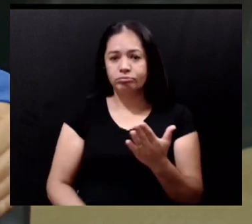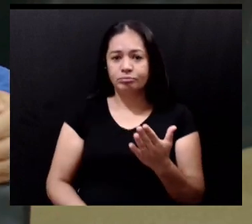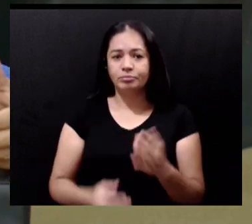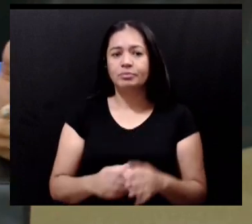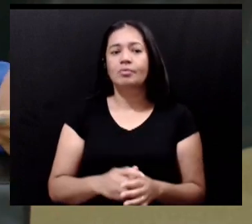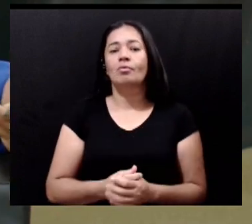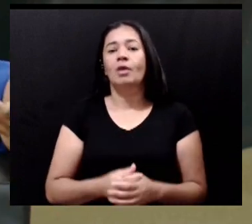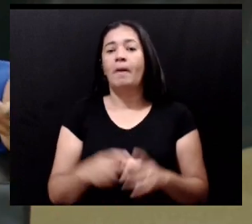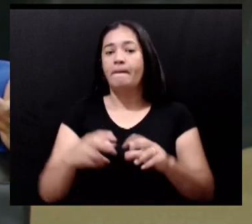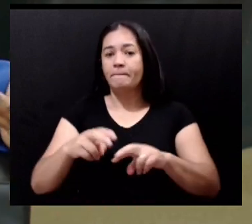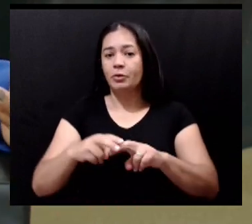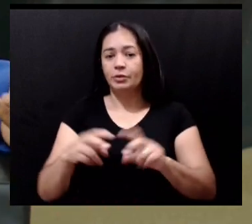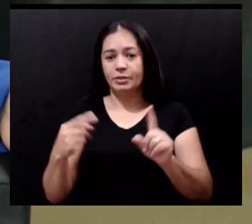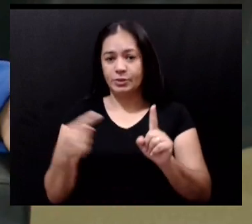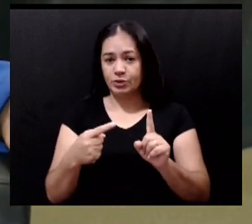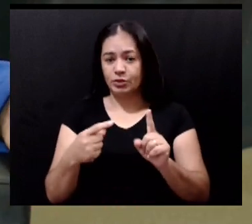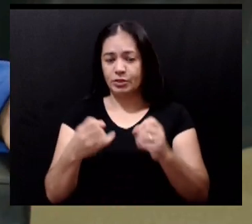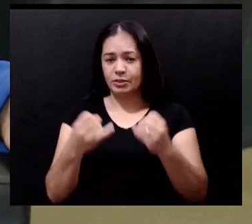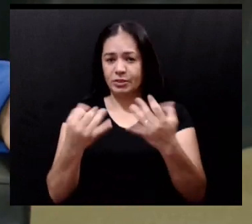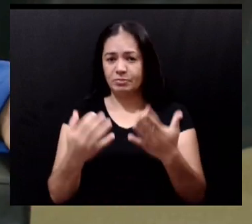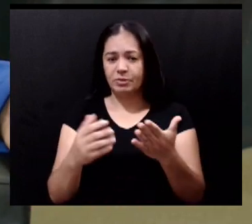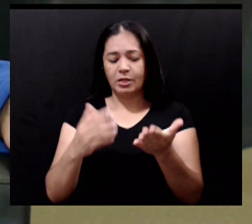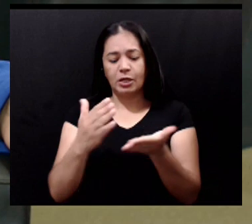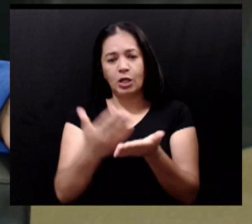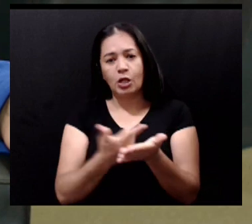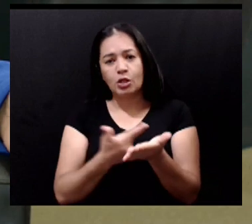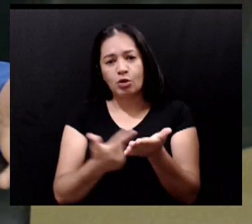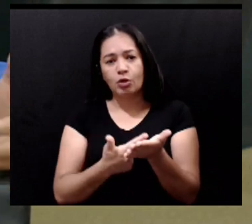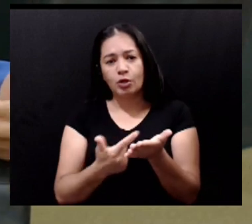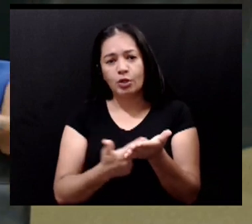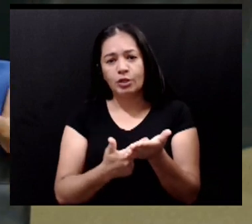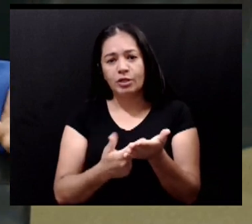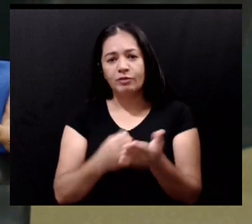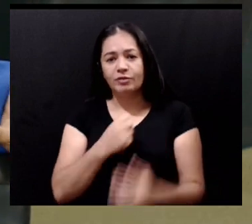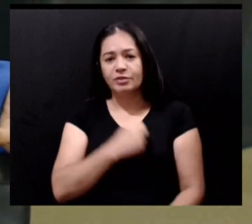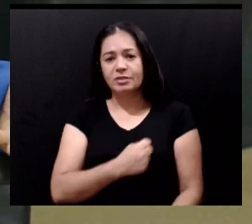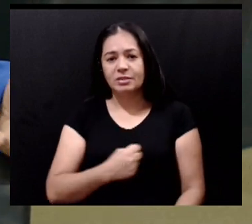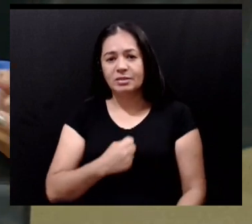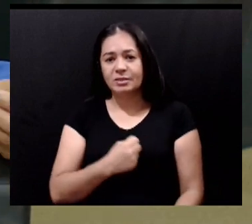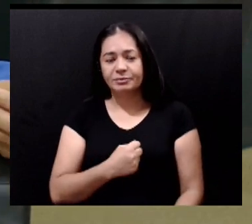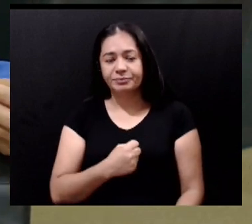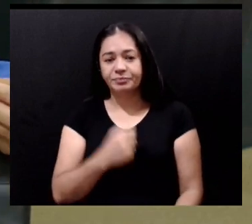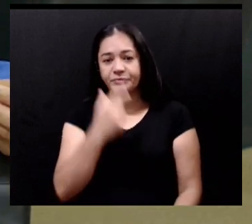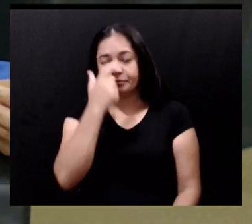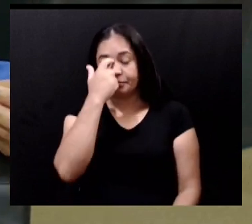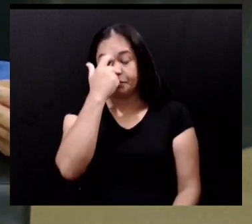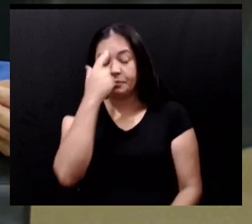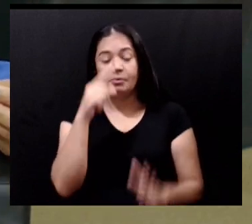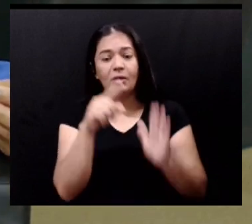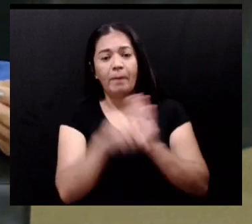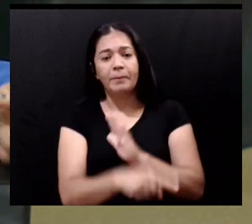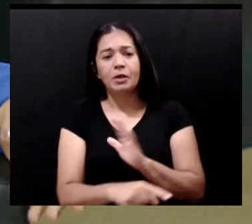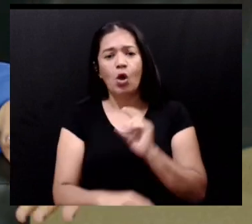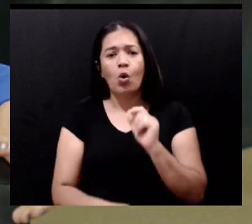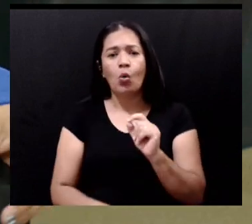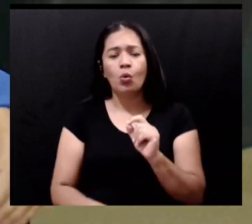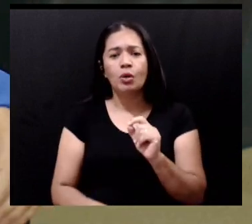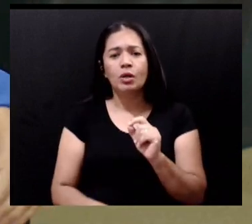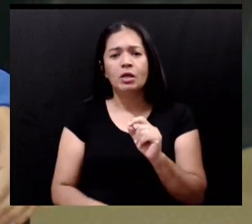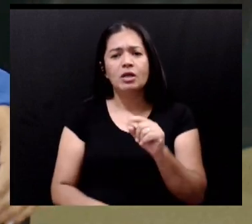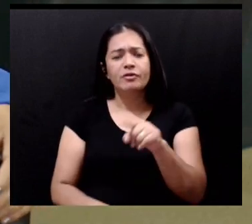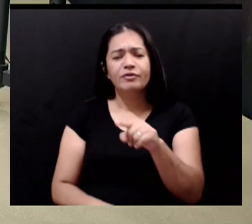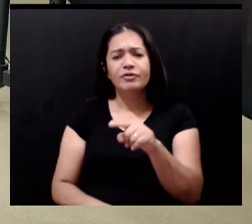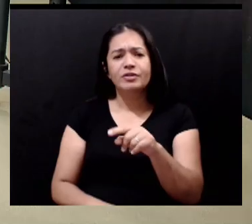Terapêutico. Ela traz uma abordagem mais humanizada para o luto. E eu pergunto para a Júlia, o que que te levou a escrever